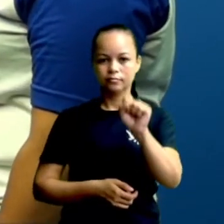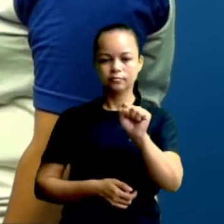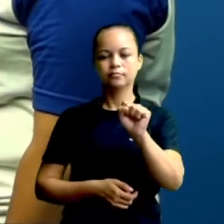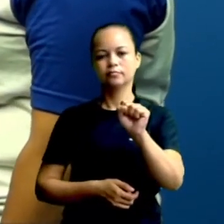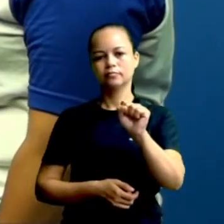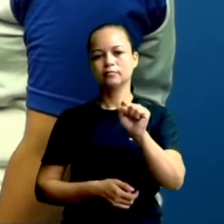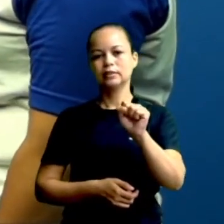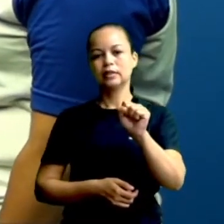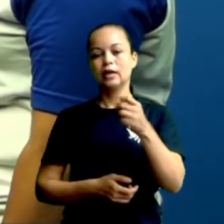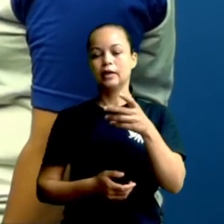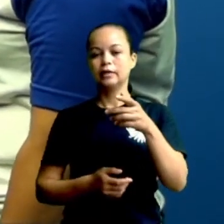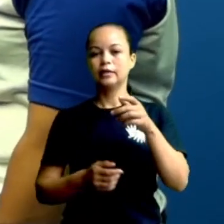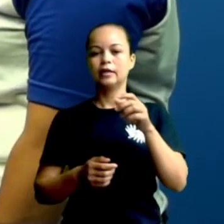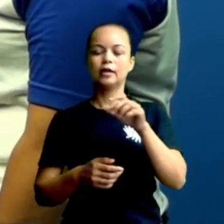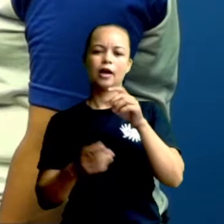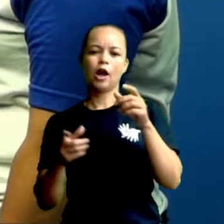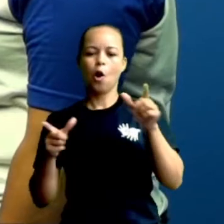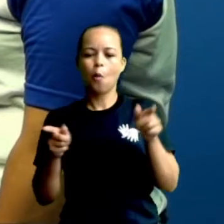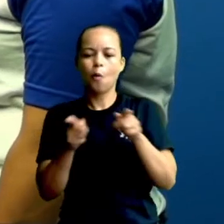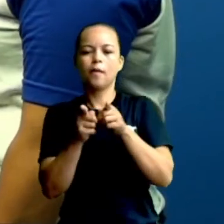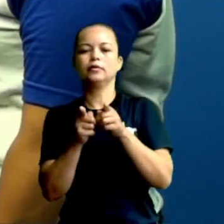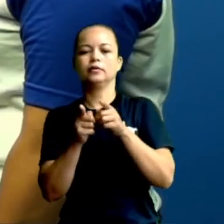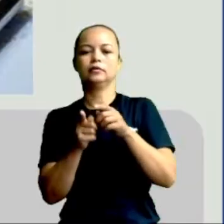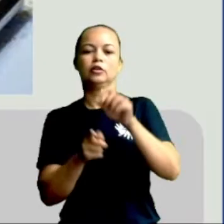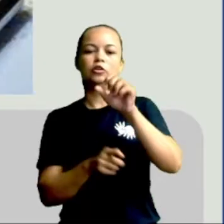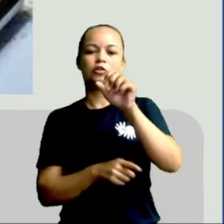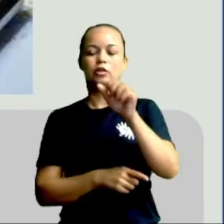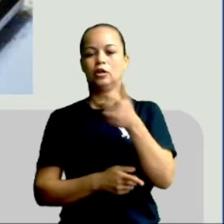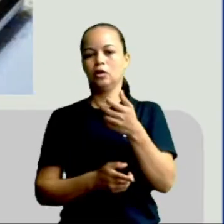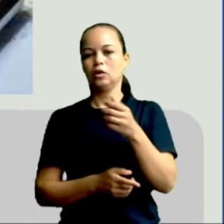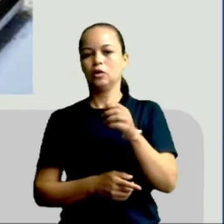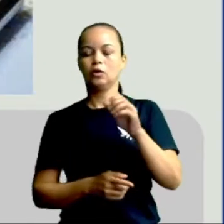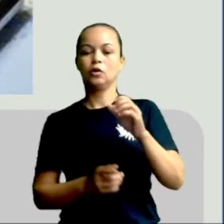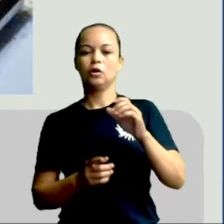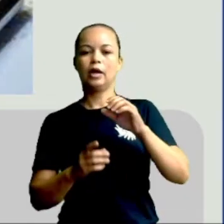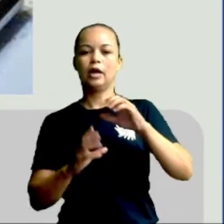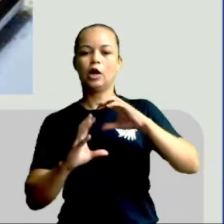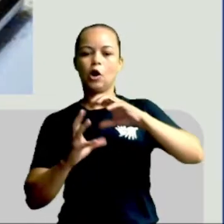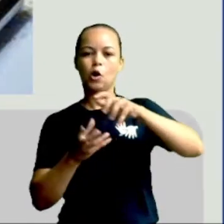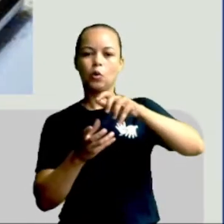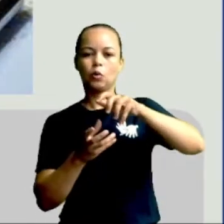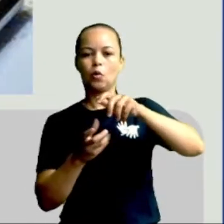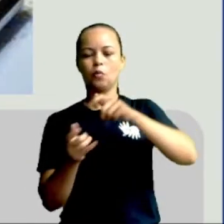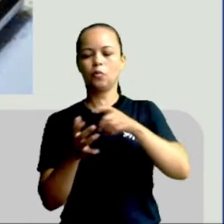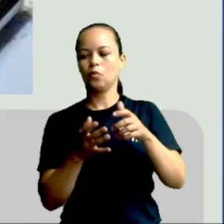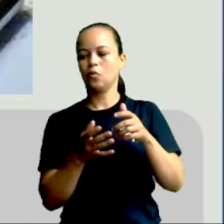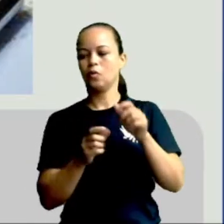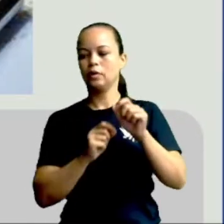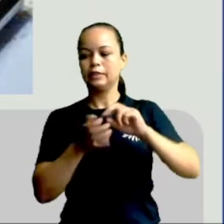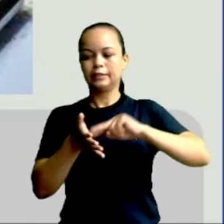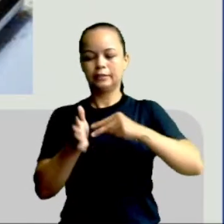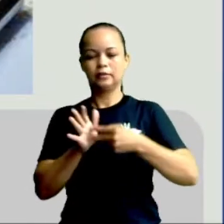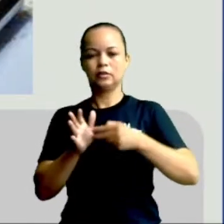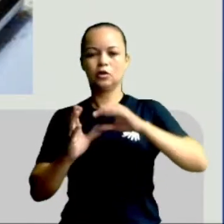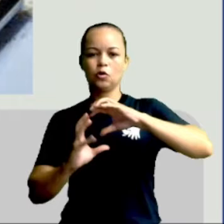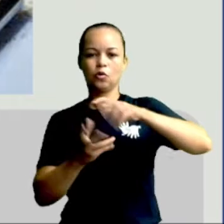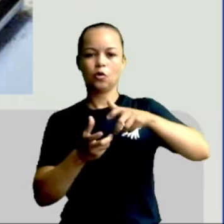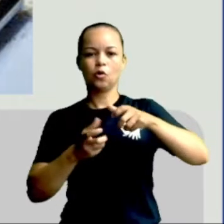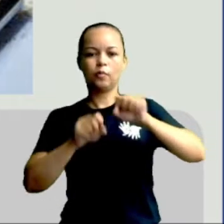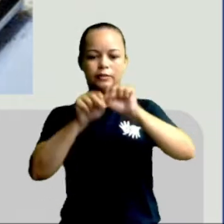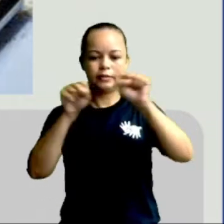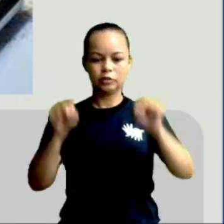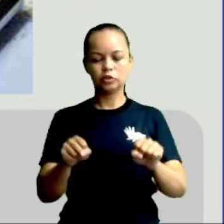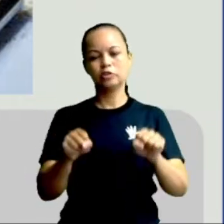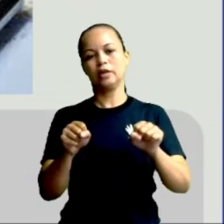GPS, que é a abreviação de uma expressão Global Position System, que significa Sistema de